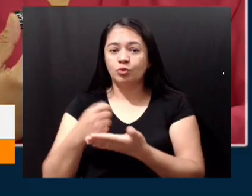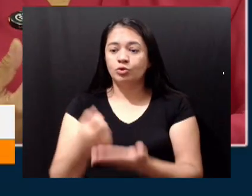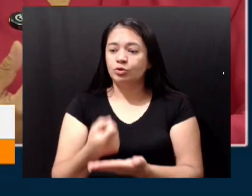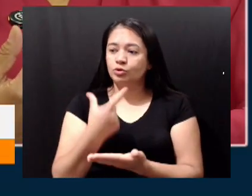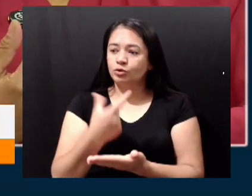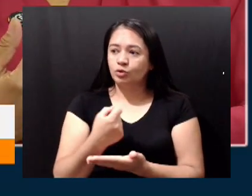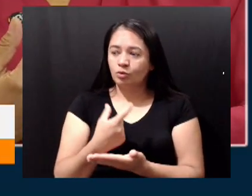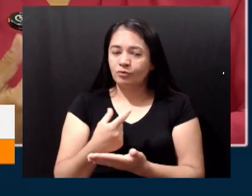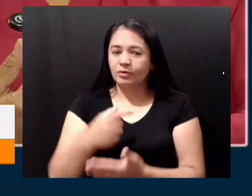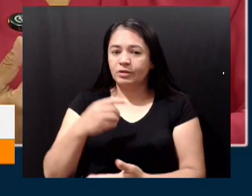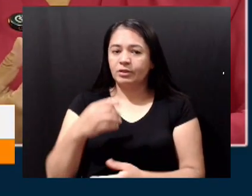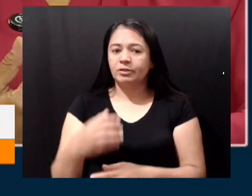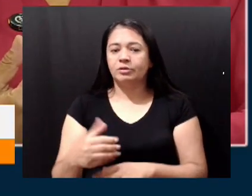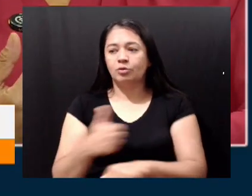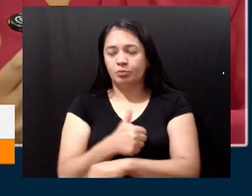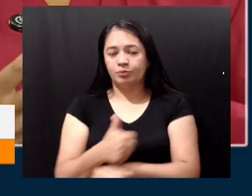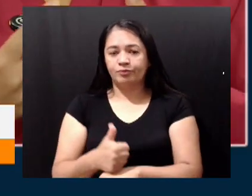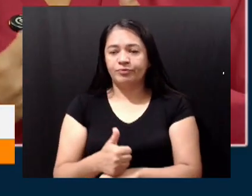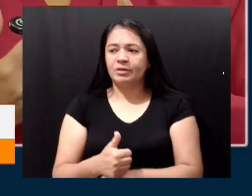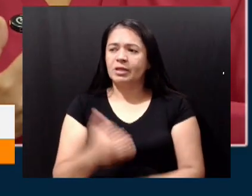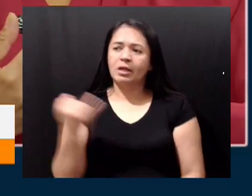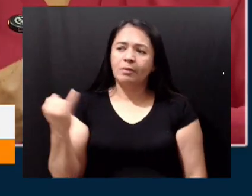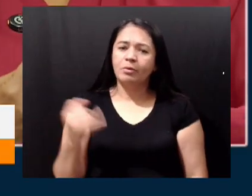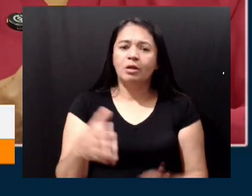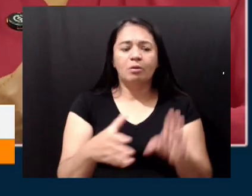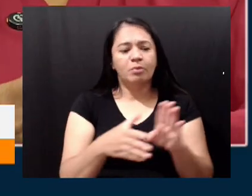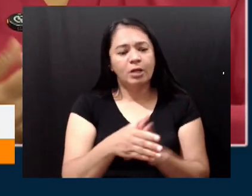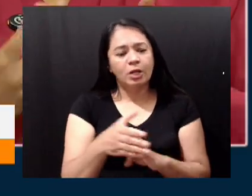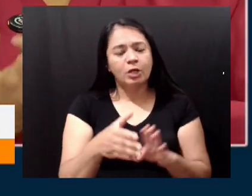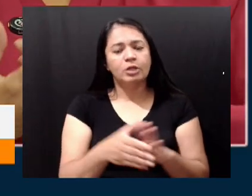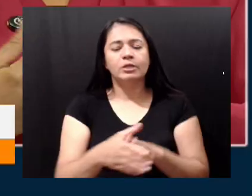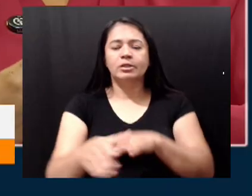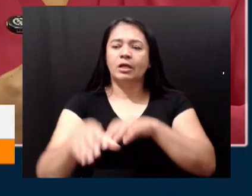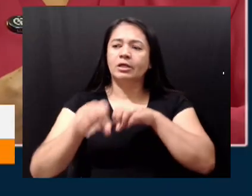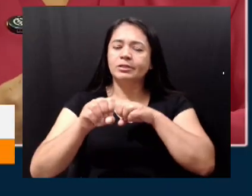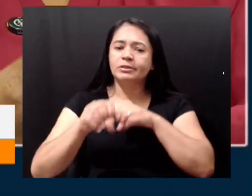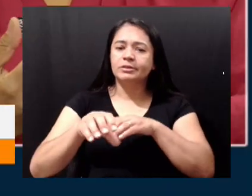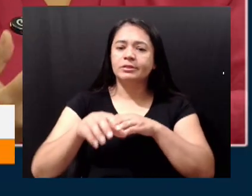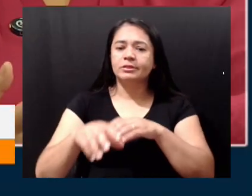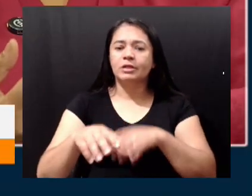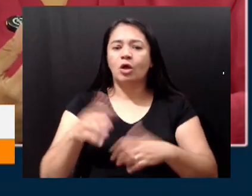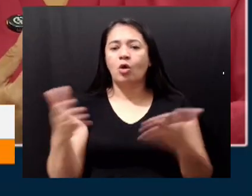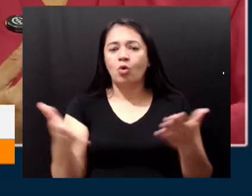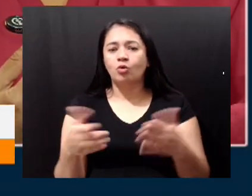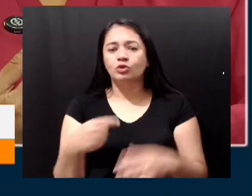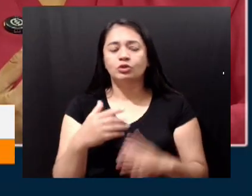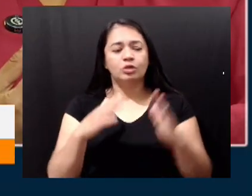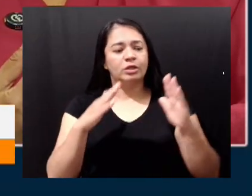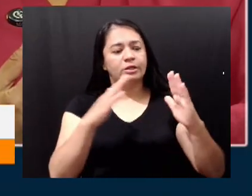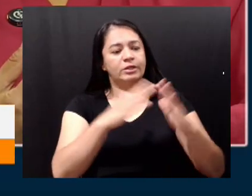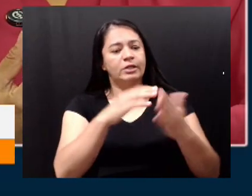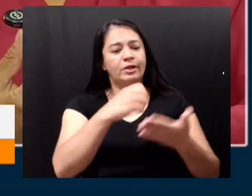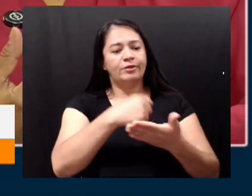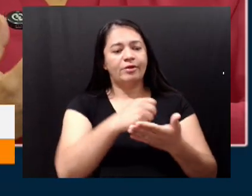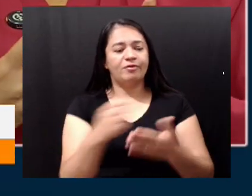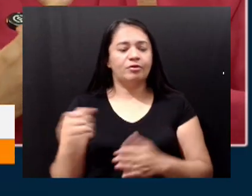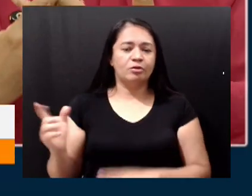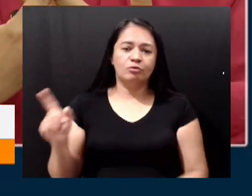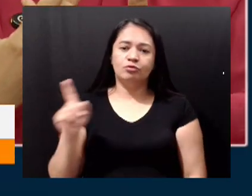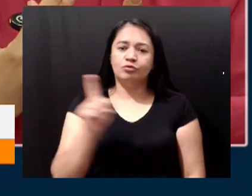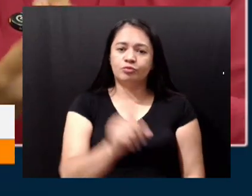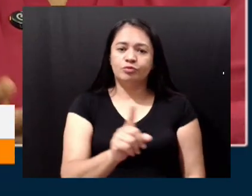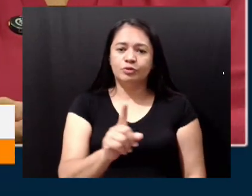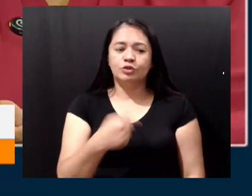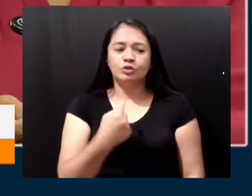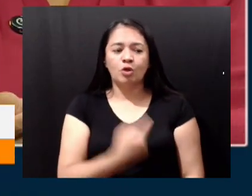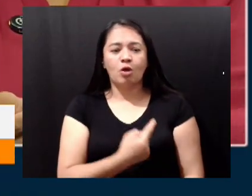e orientar os pacientes, né? Qual que é o papel do farmacêutico hoje? A gente chega na farmácia, quando a gente vê um farmacêutico ali, a gente